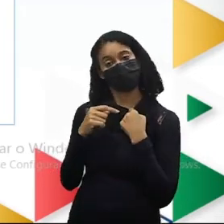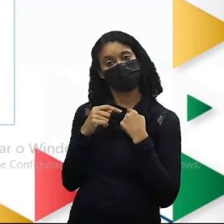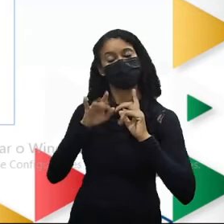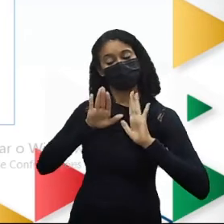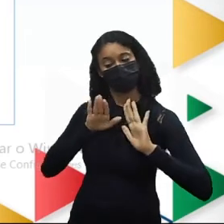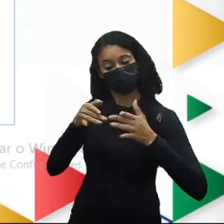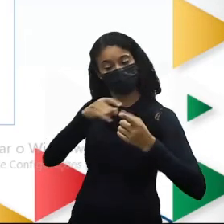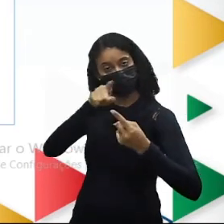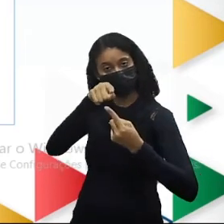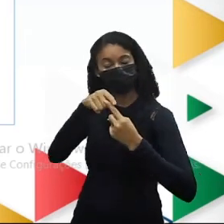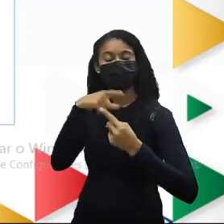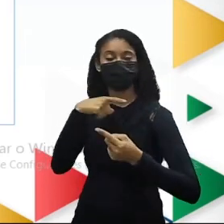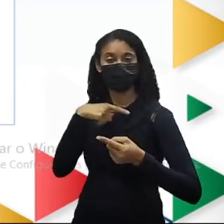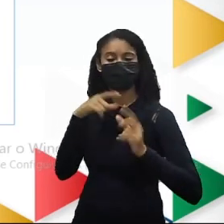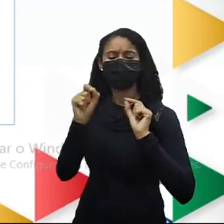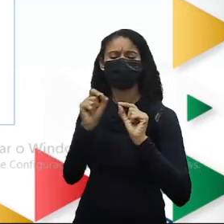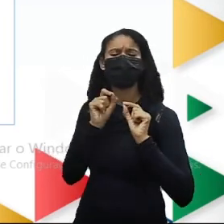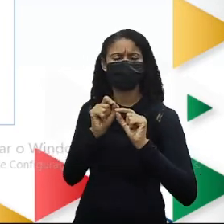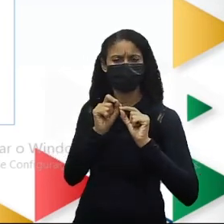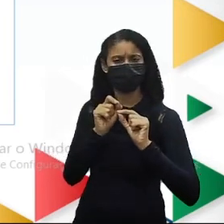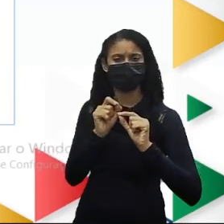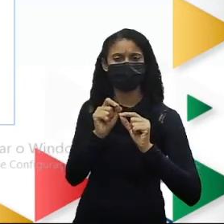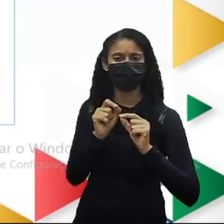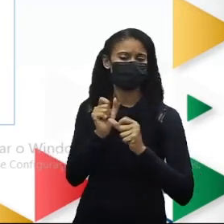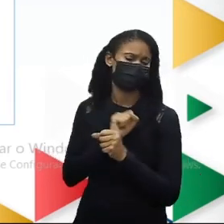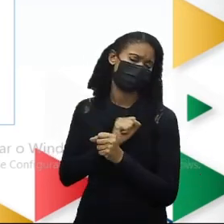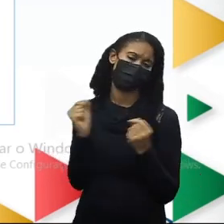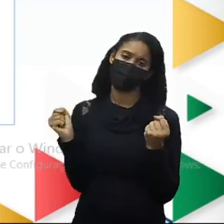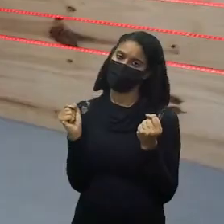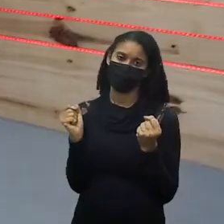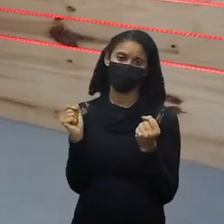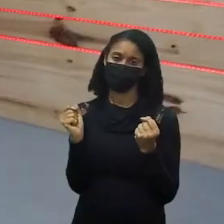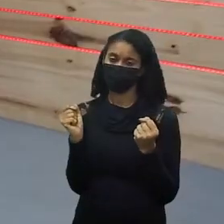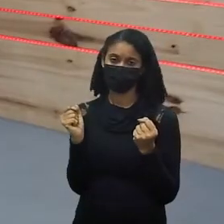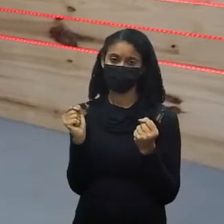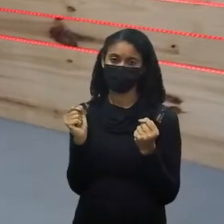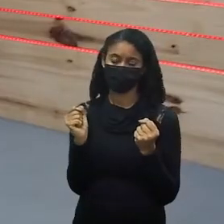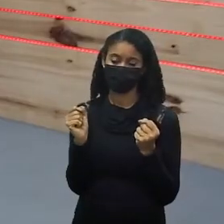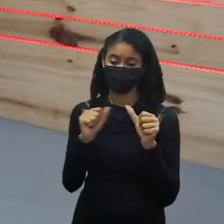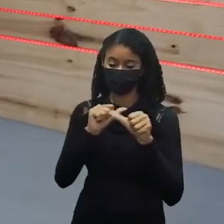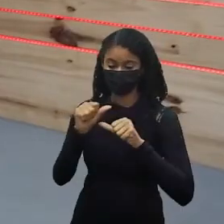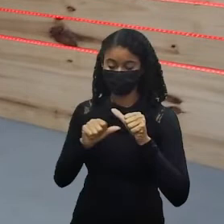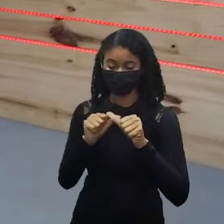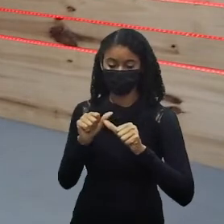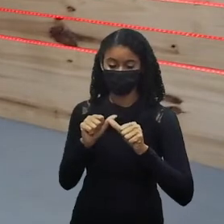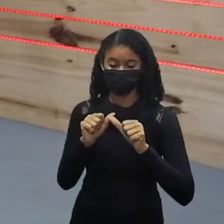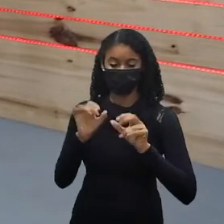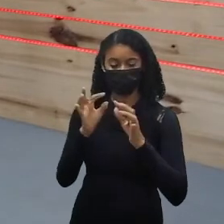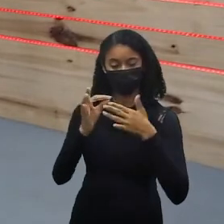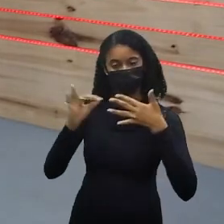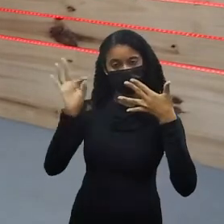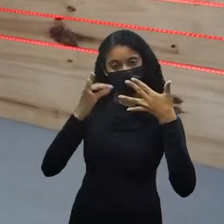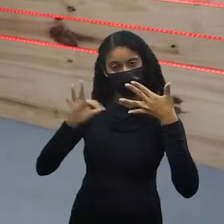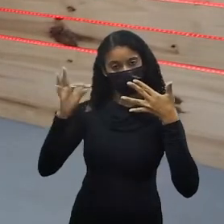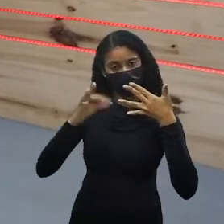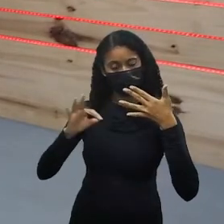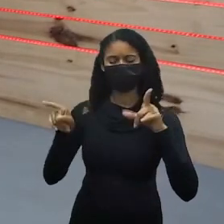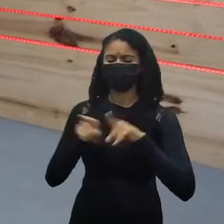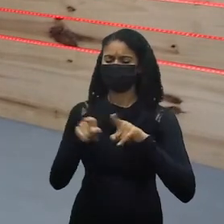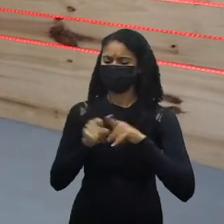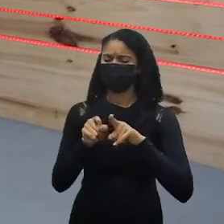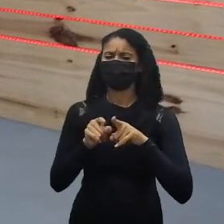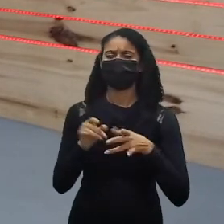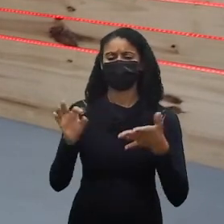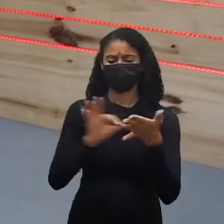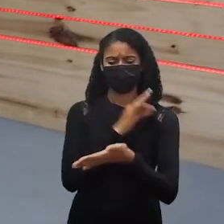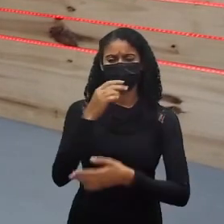intencionalidade. Então, essa intencionalidade eu não posso passá-la para a norma padrão. Assim como nós temos autores do Norte,